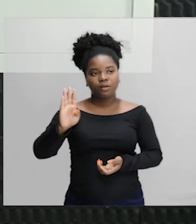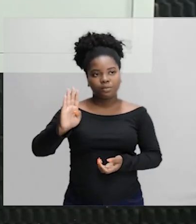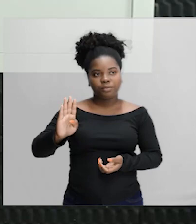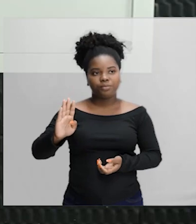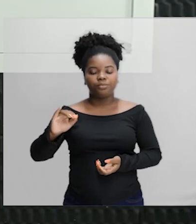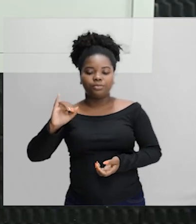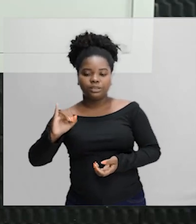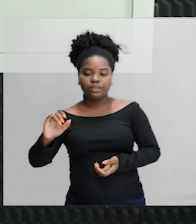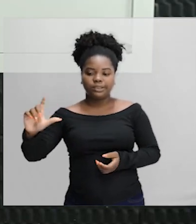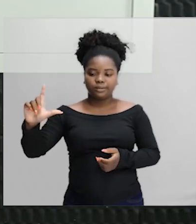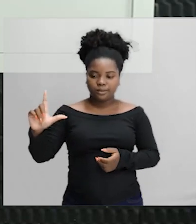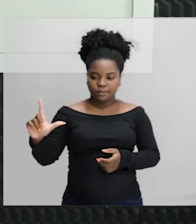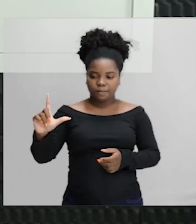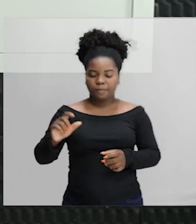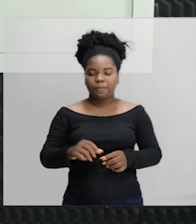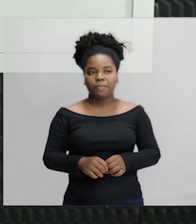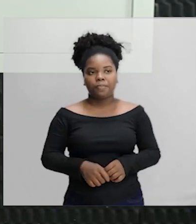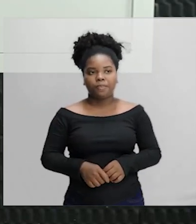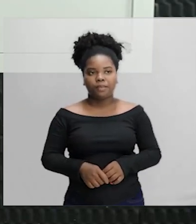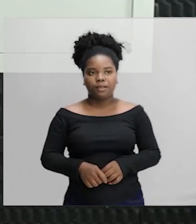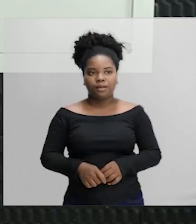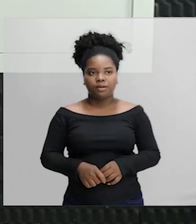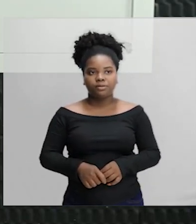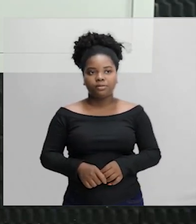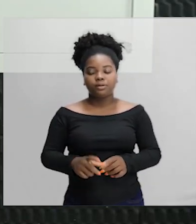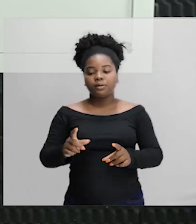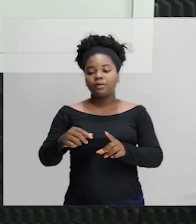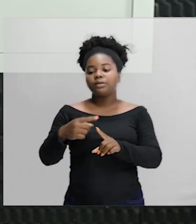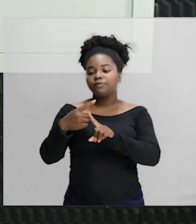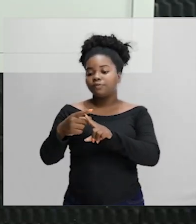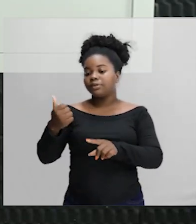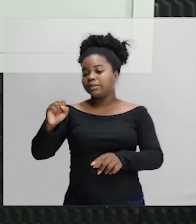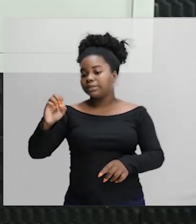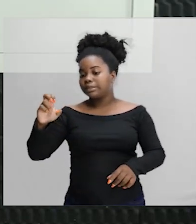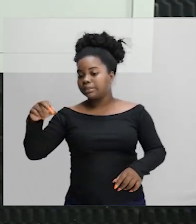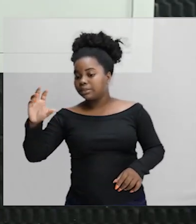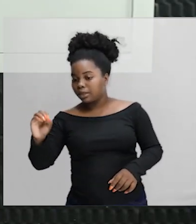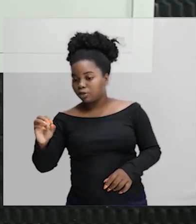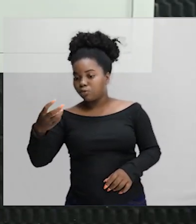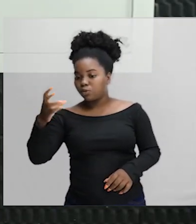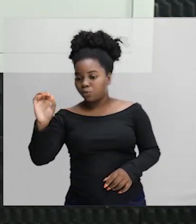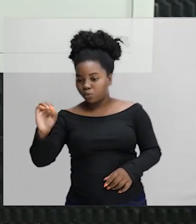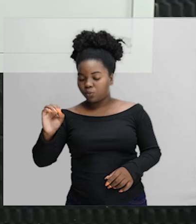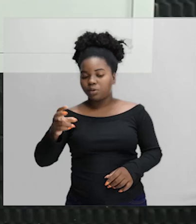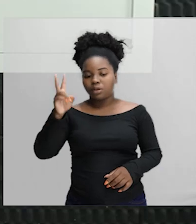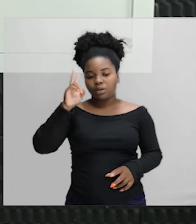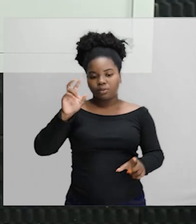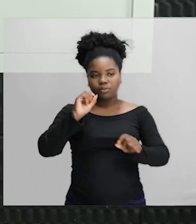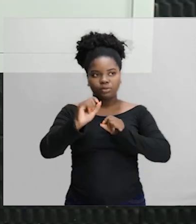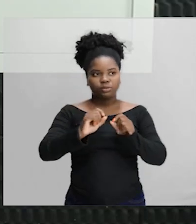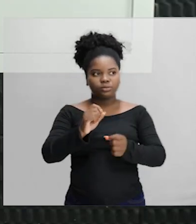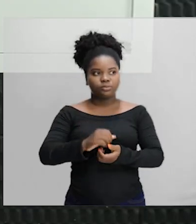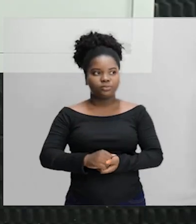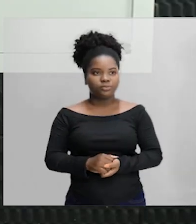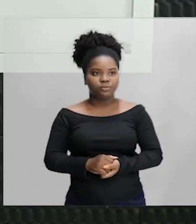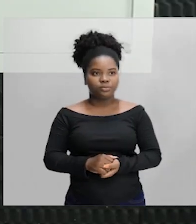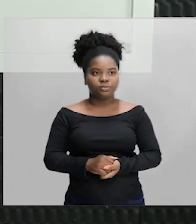campo, corrente, comprimento e o seno de 30. Lembrando que o seno de